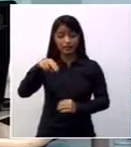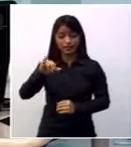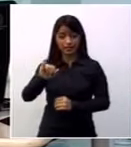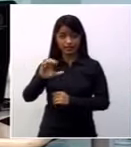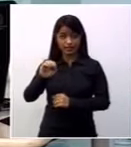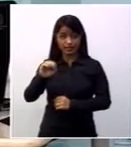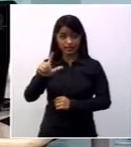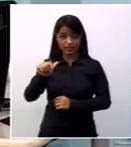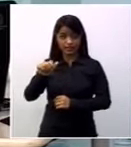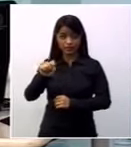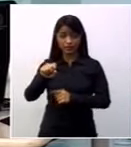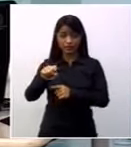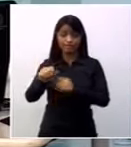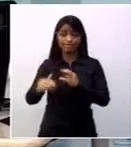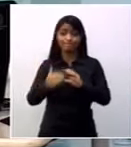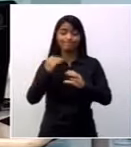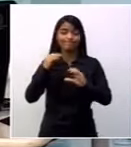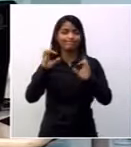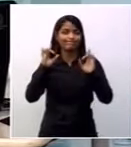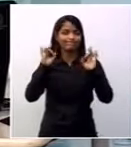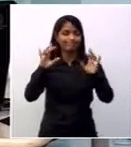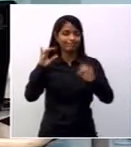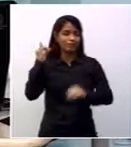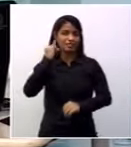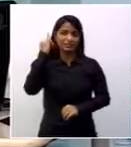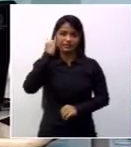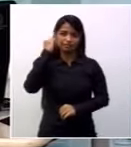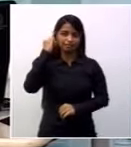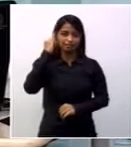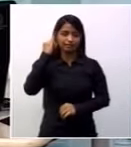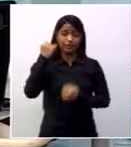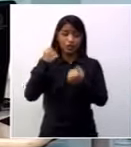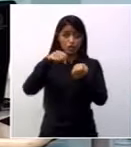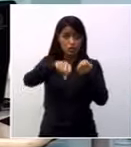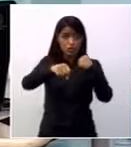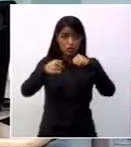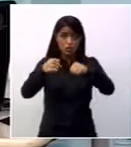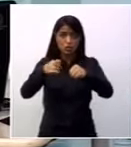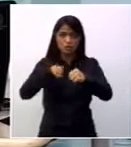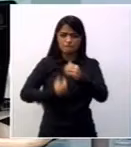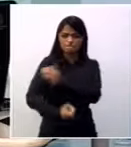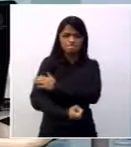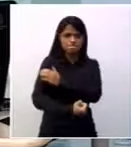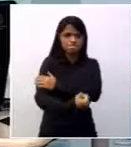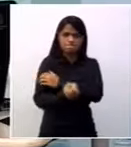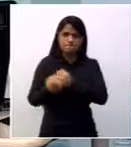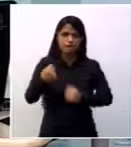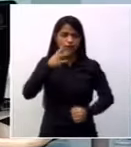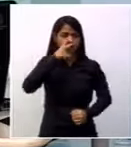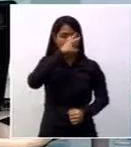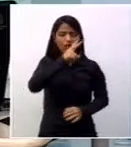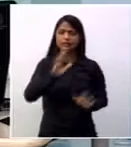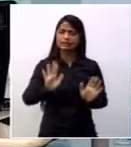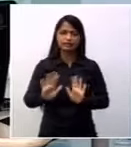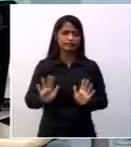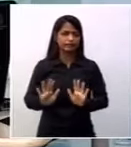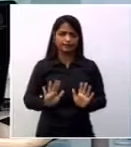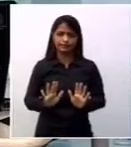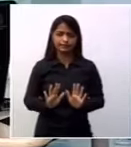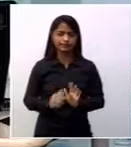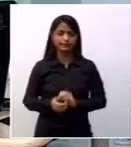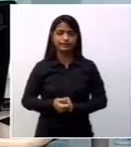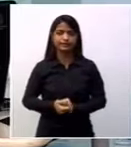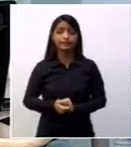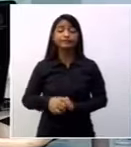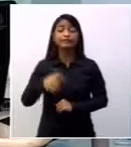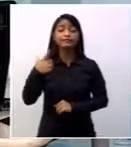muito importante, né? Na prática de luta, não colocar força excessiva, beleza? Ainda falando dos